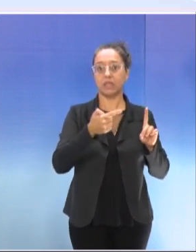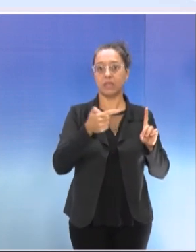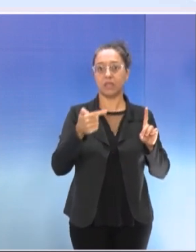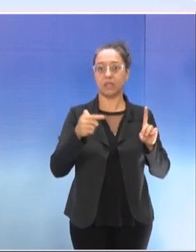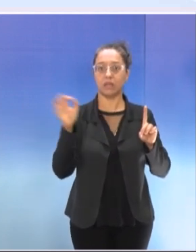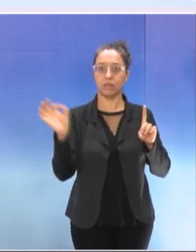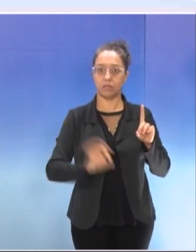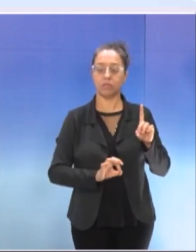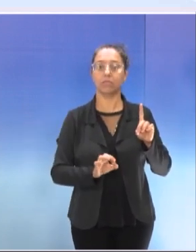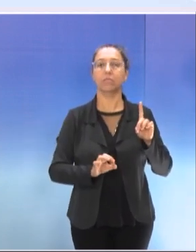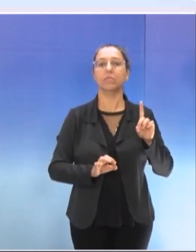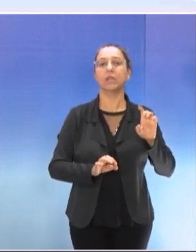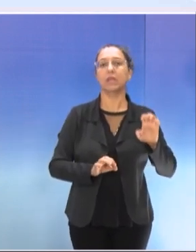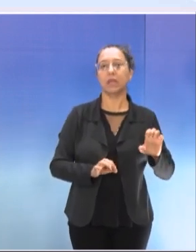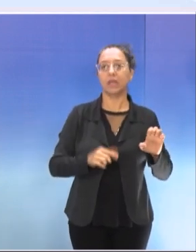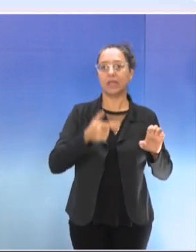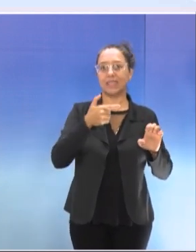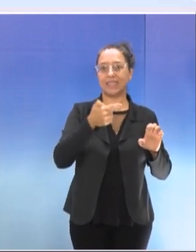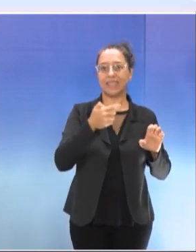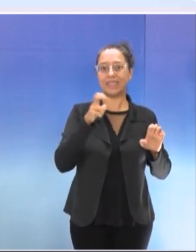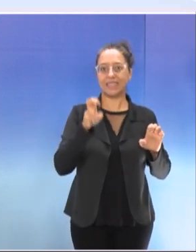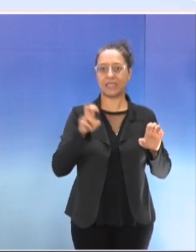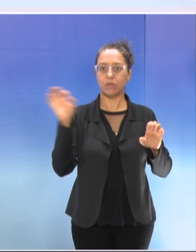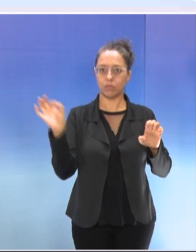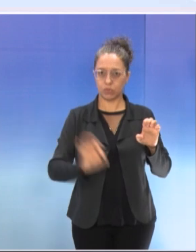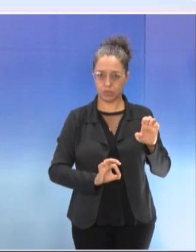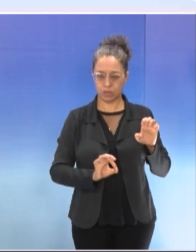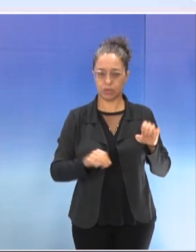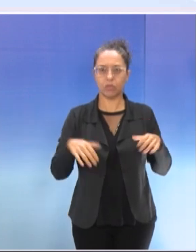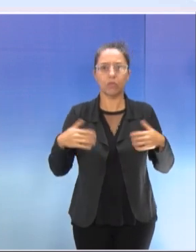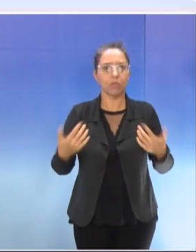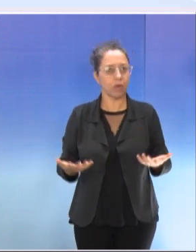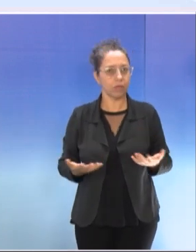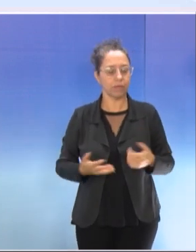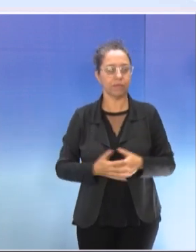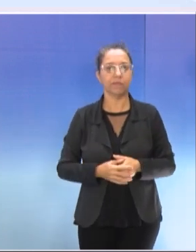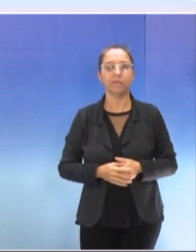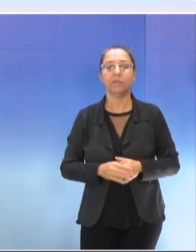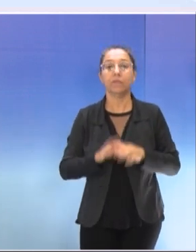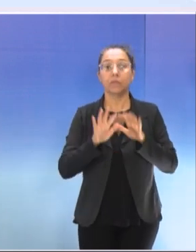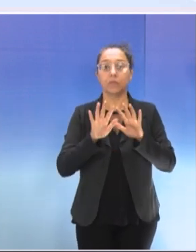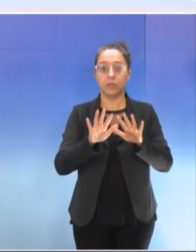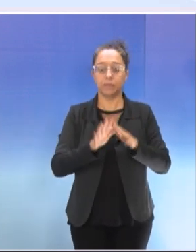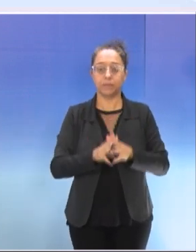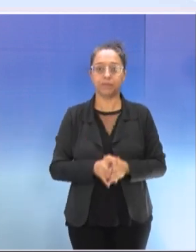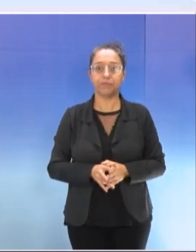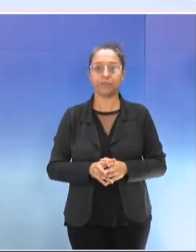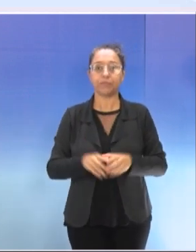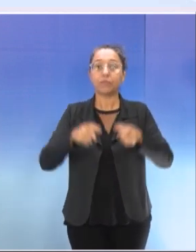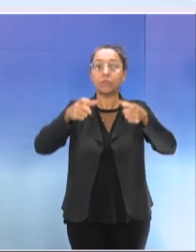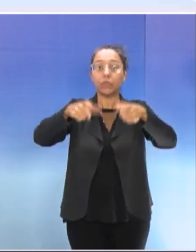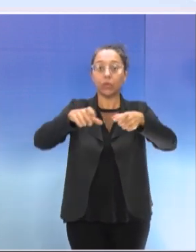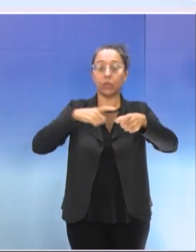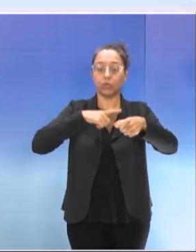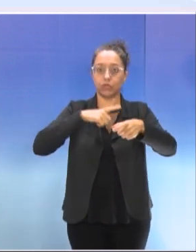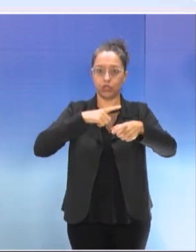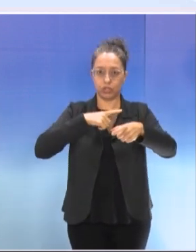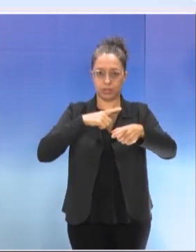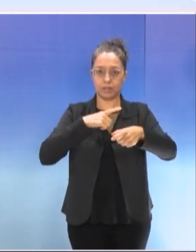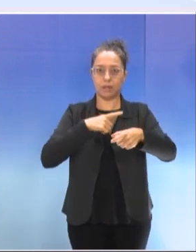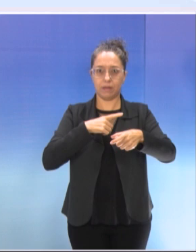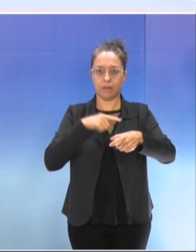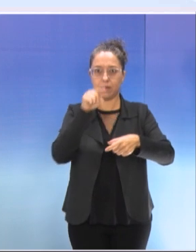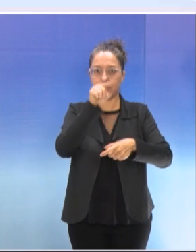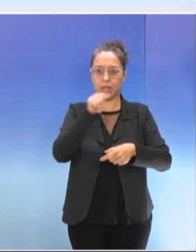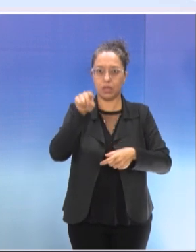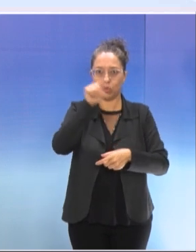E, 75%. Vamos entender o seguinte, aqui é simples. Aonde aparece aqui esse